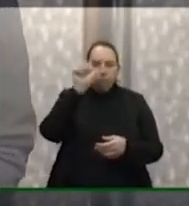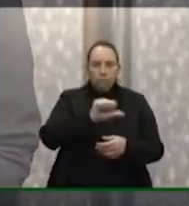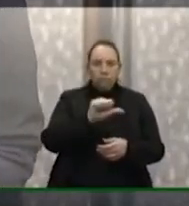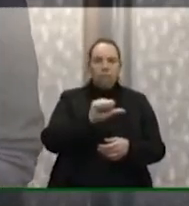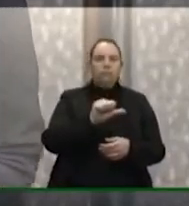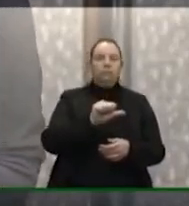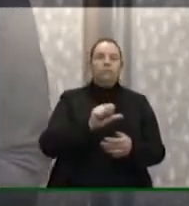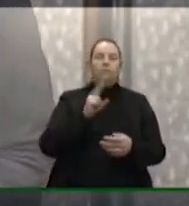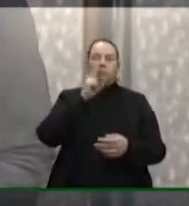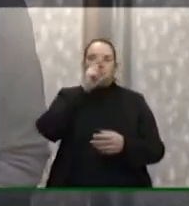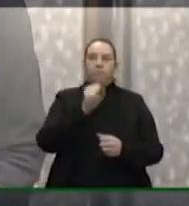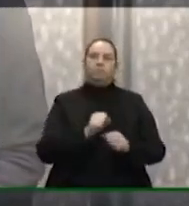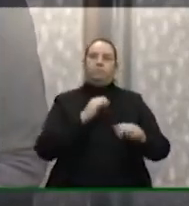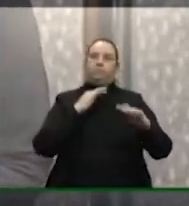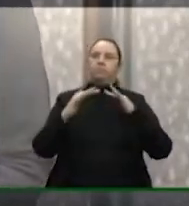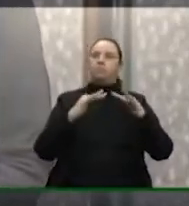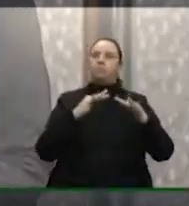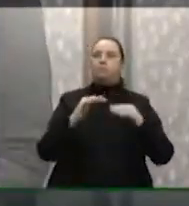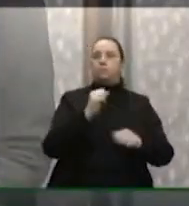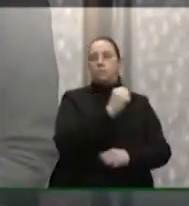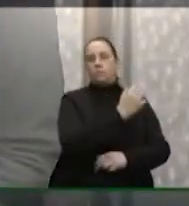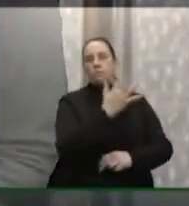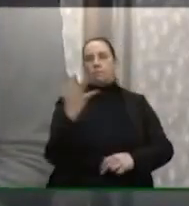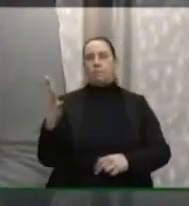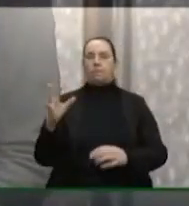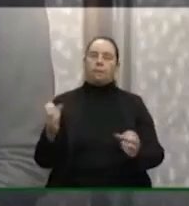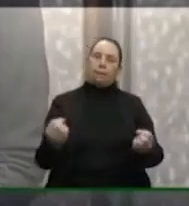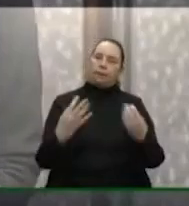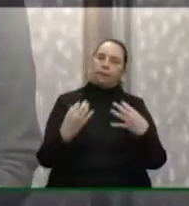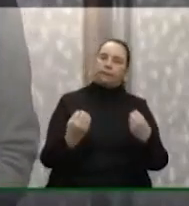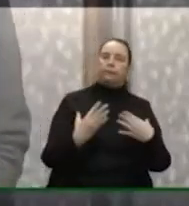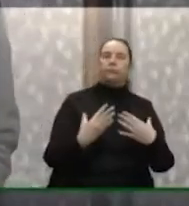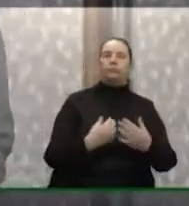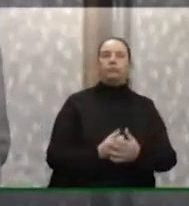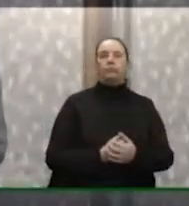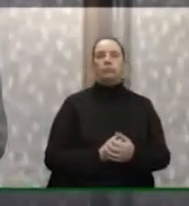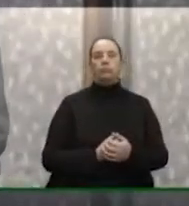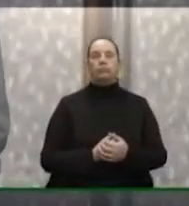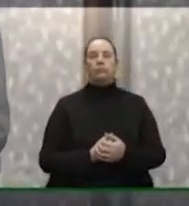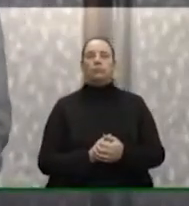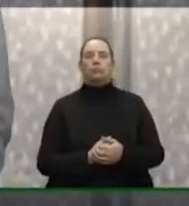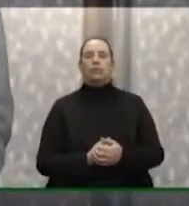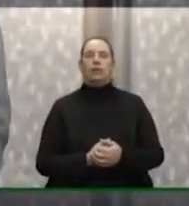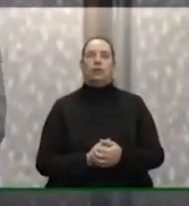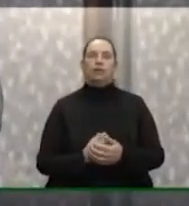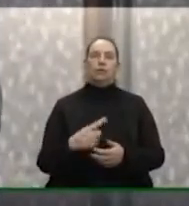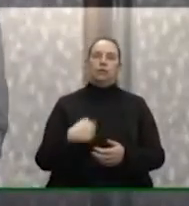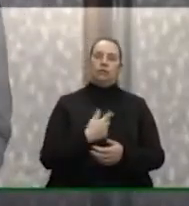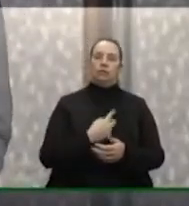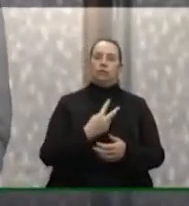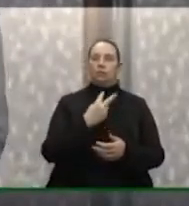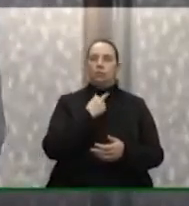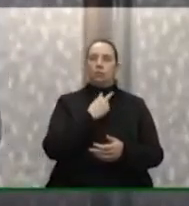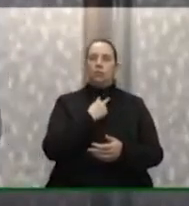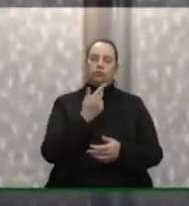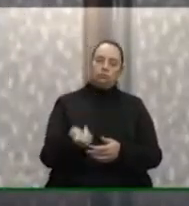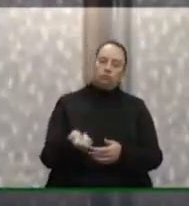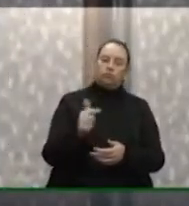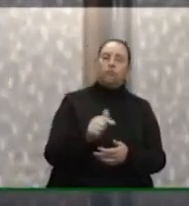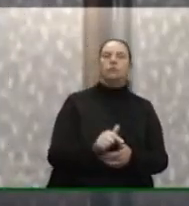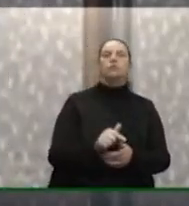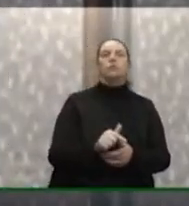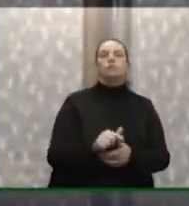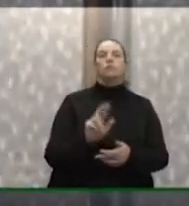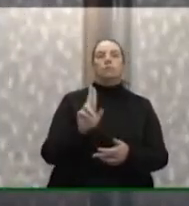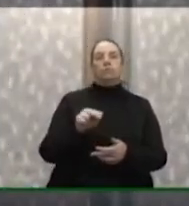manifestação da natureza que ela nos ensine que ela não nos deixe repetir e que não